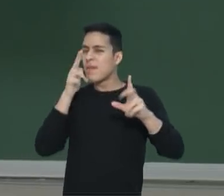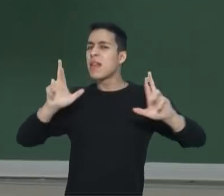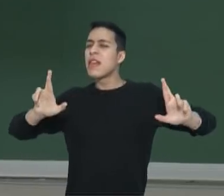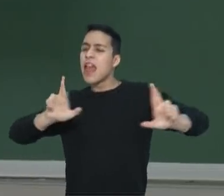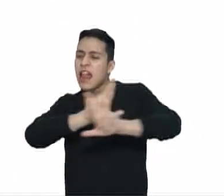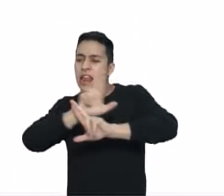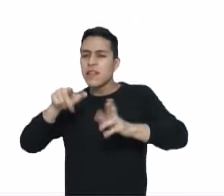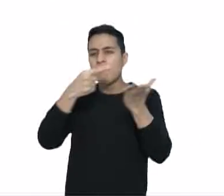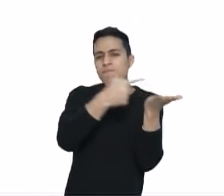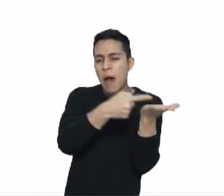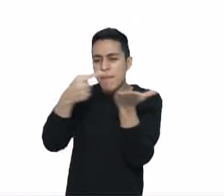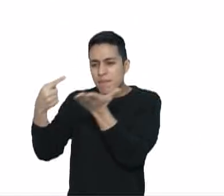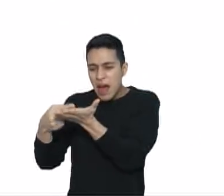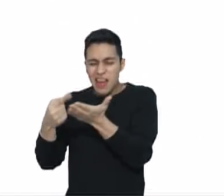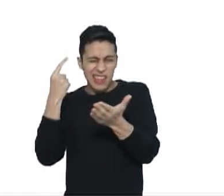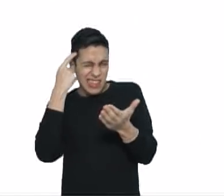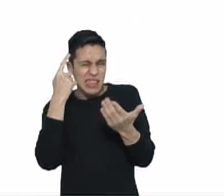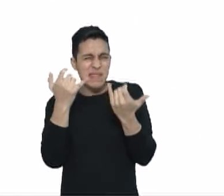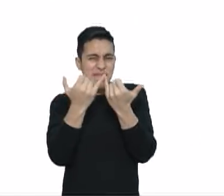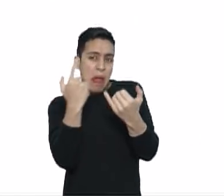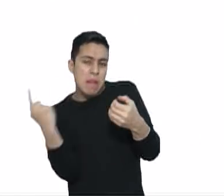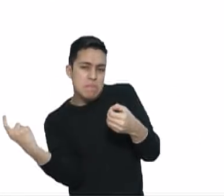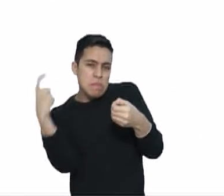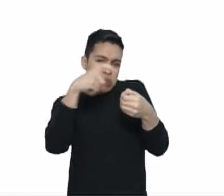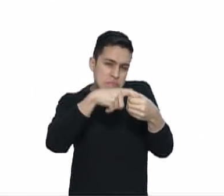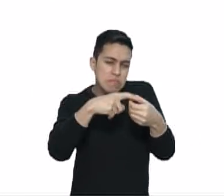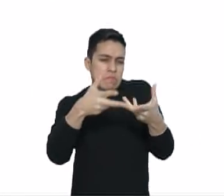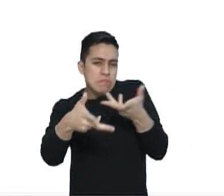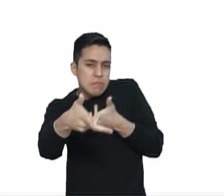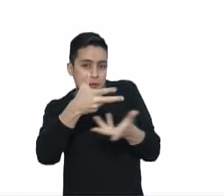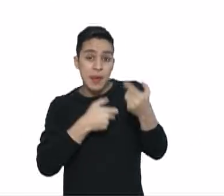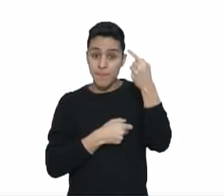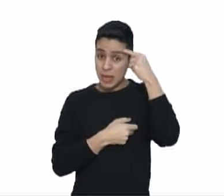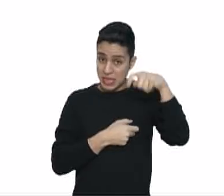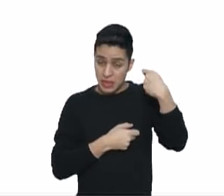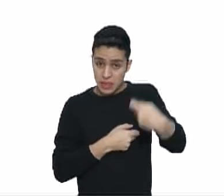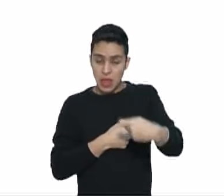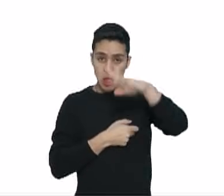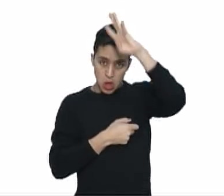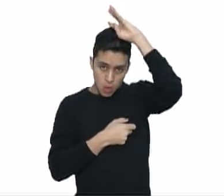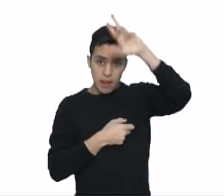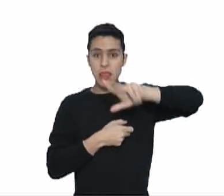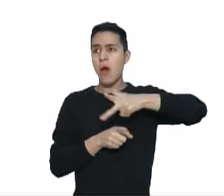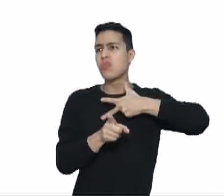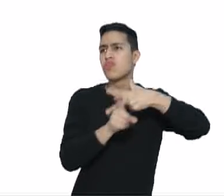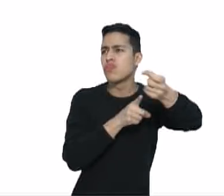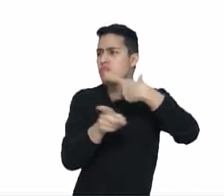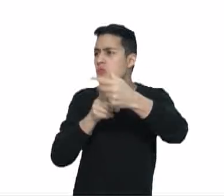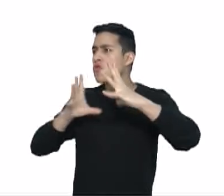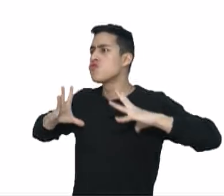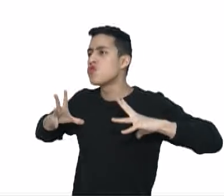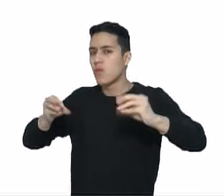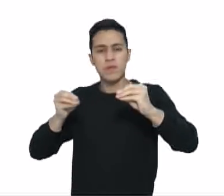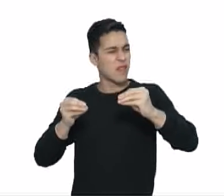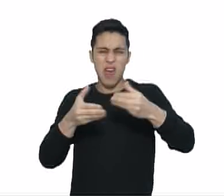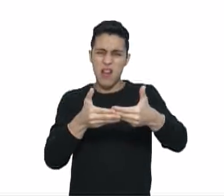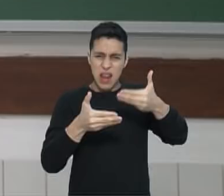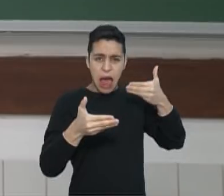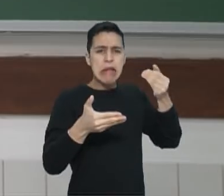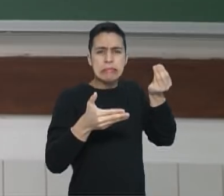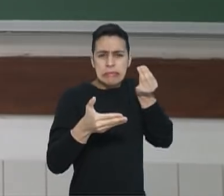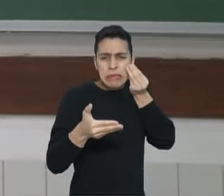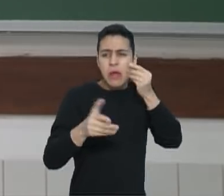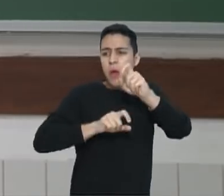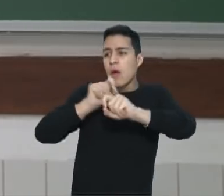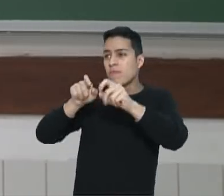fossem acordos com os romanos. A gente tem que pensar que Roma não pilhava e conquistava tudo. Antes ela tentava